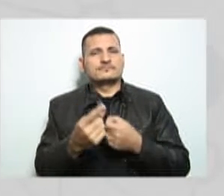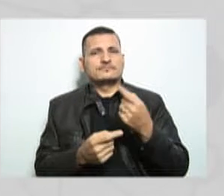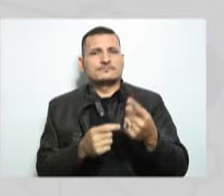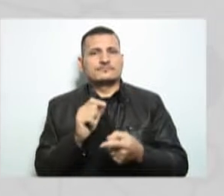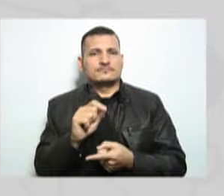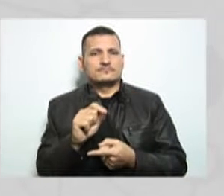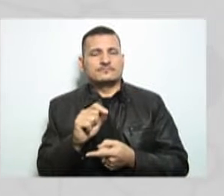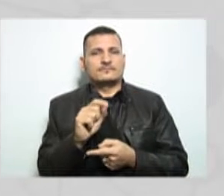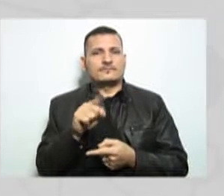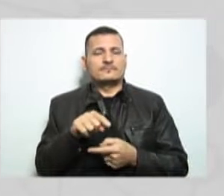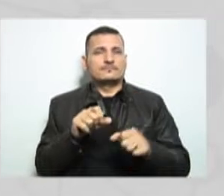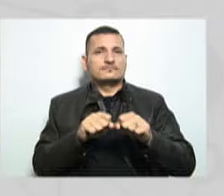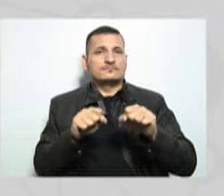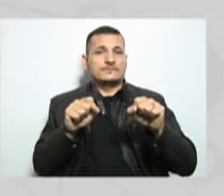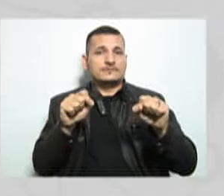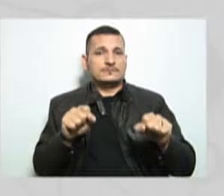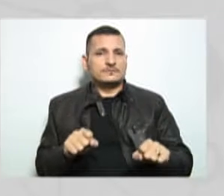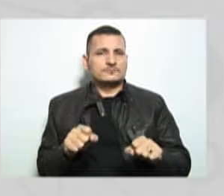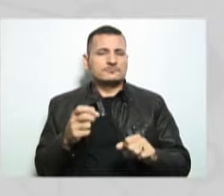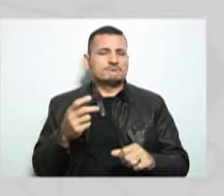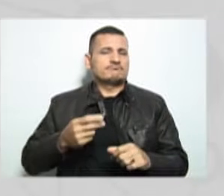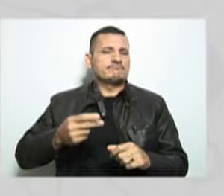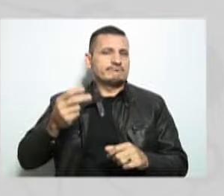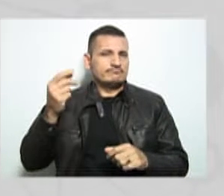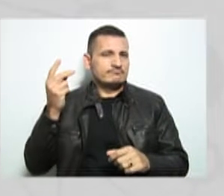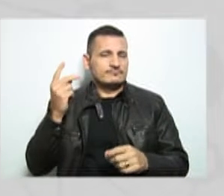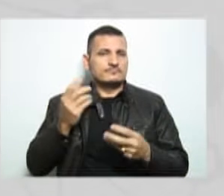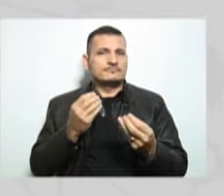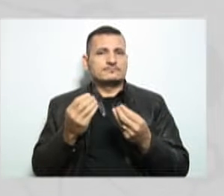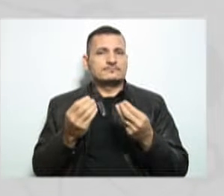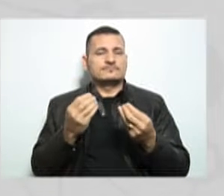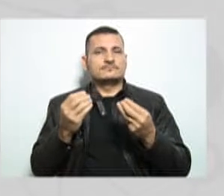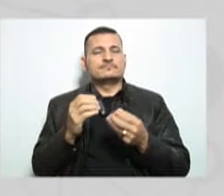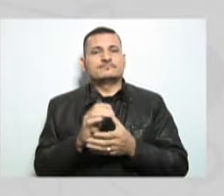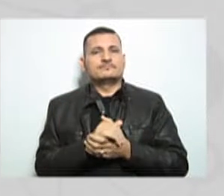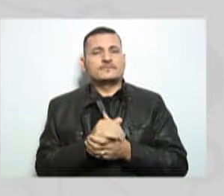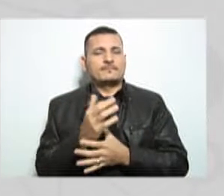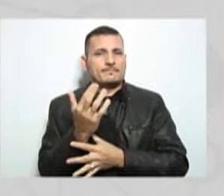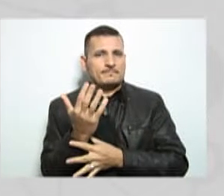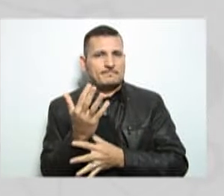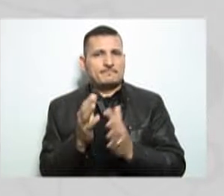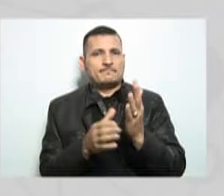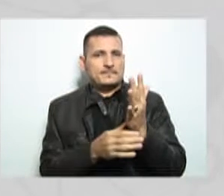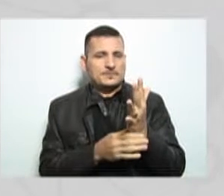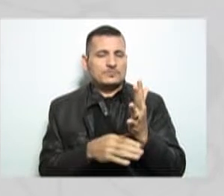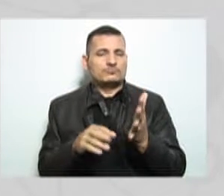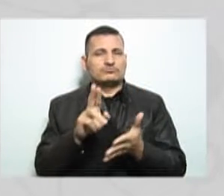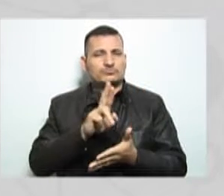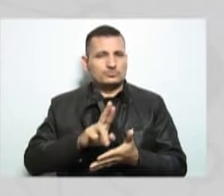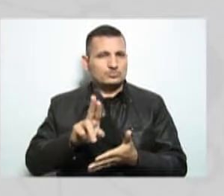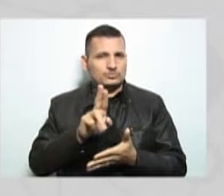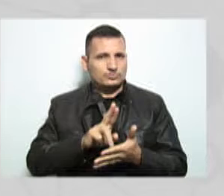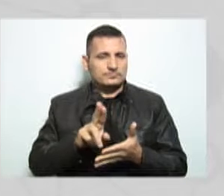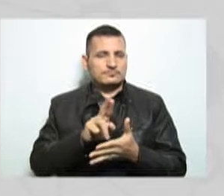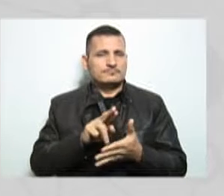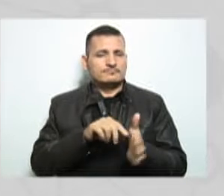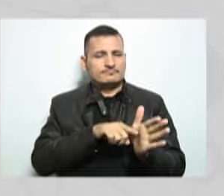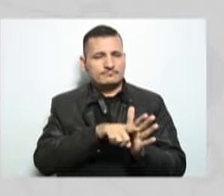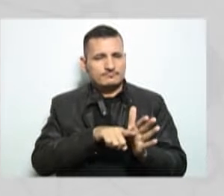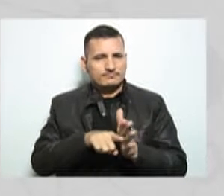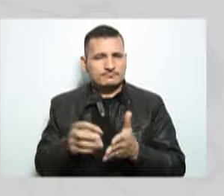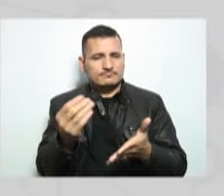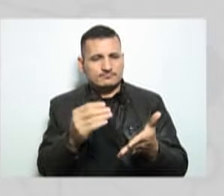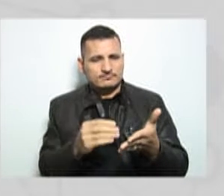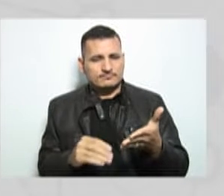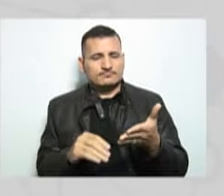o sistema arcaico, certo? Que é aquele que é usado manualmente, de apuração de estoques,